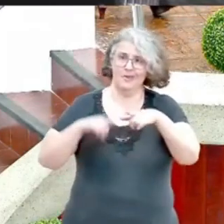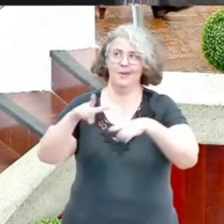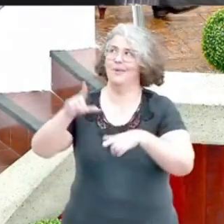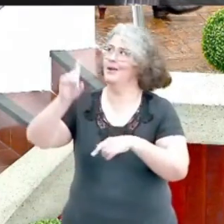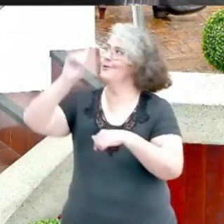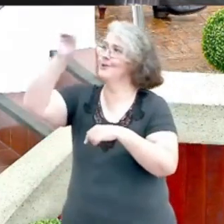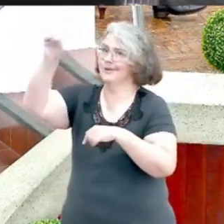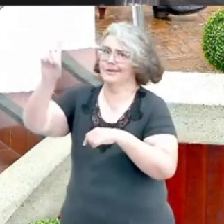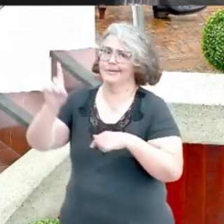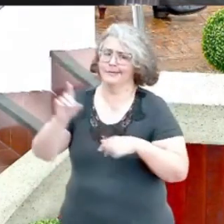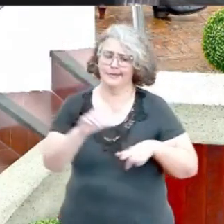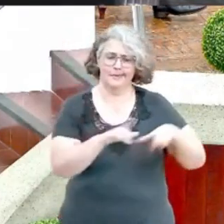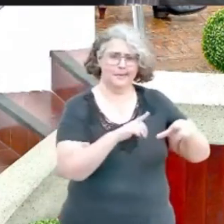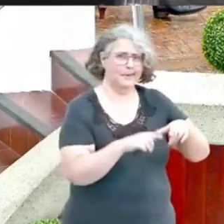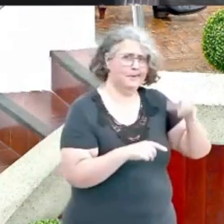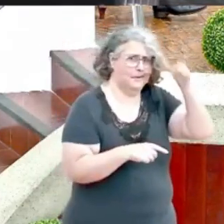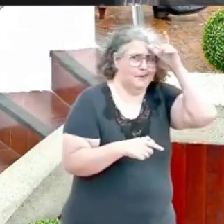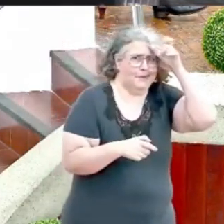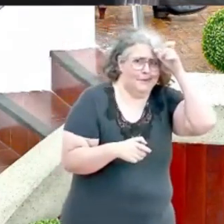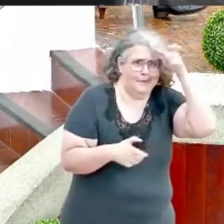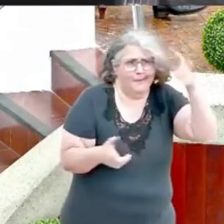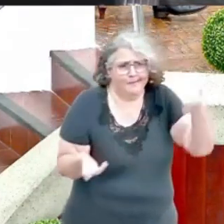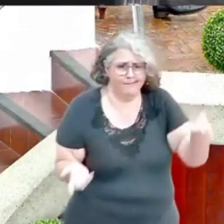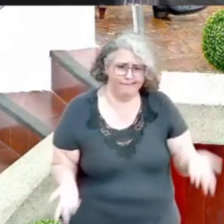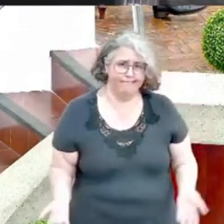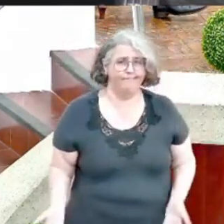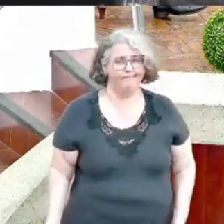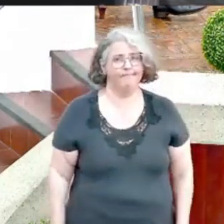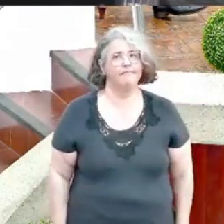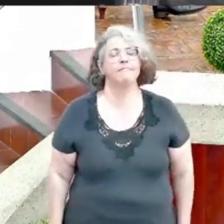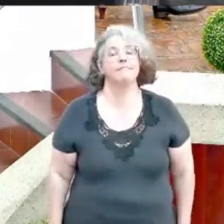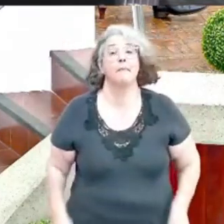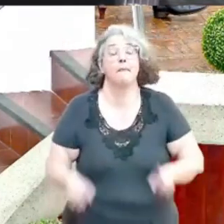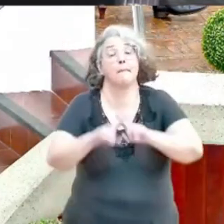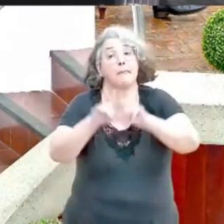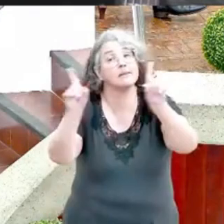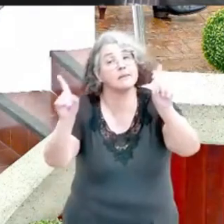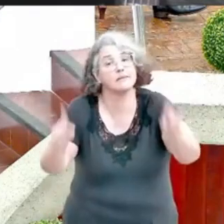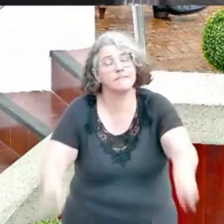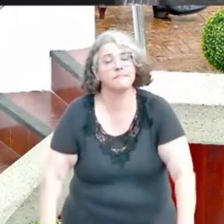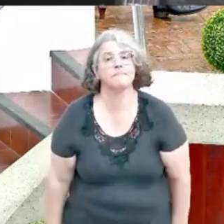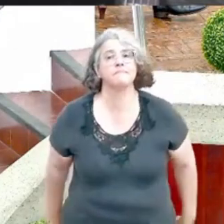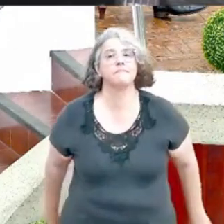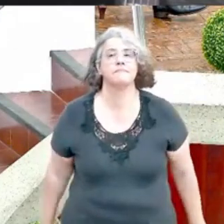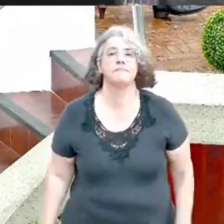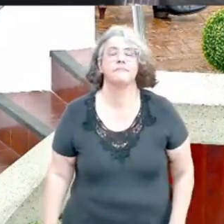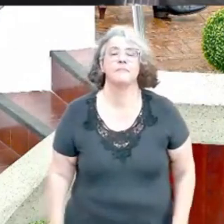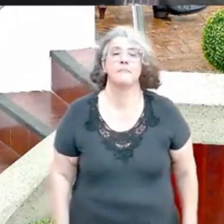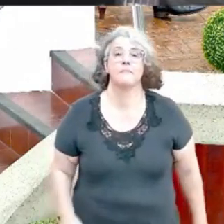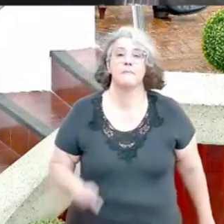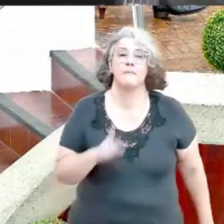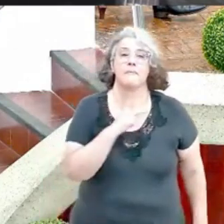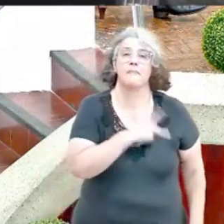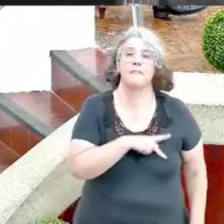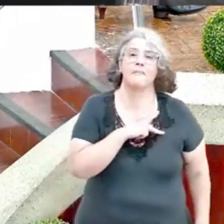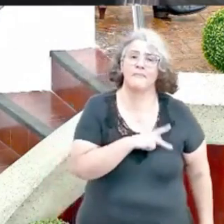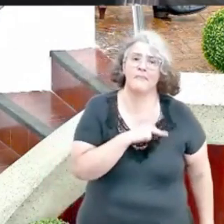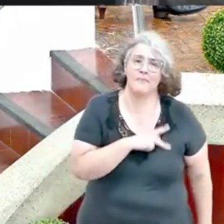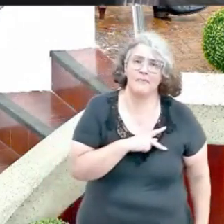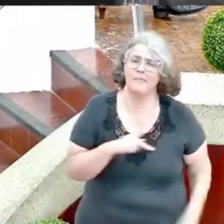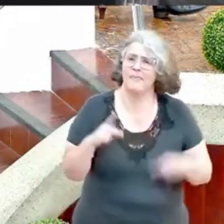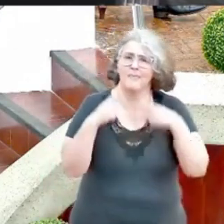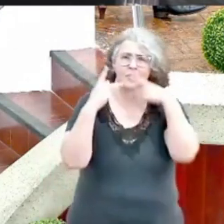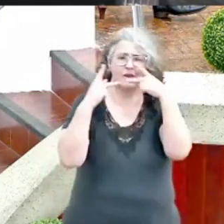Deus do que da obra de Satanás. Contudo, Paulo, neste texto, não está